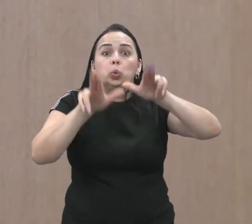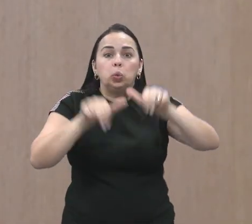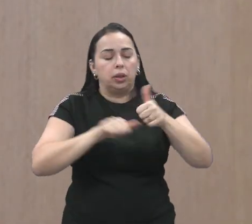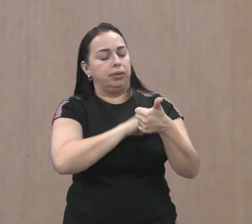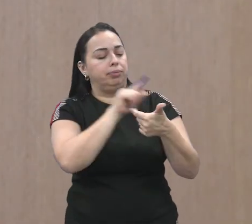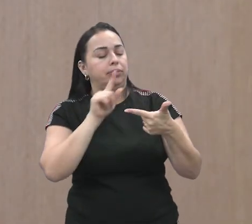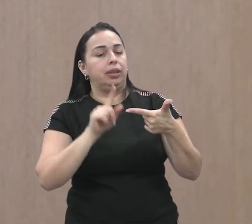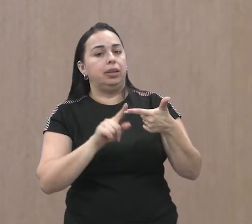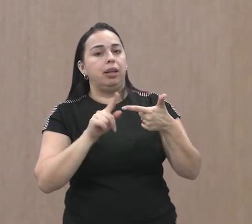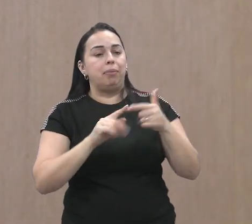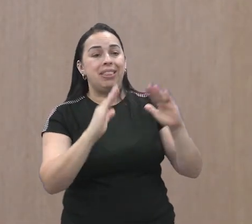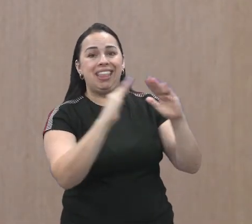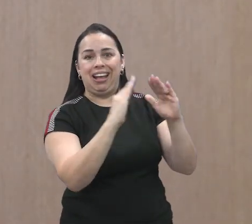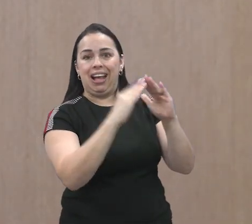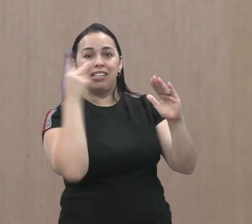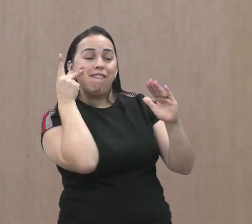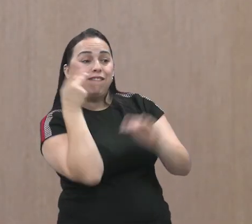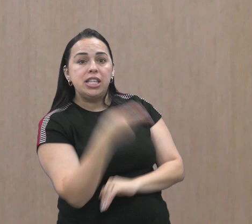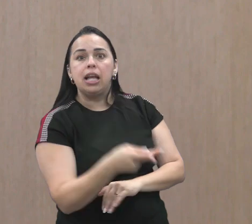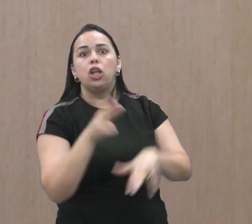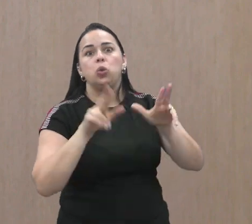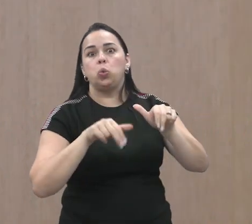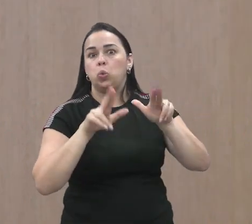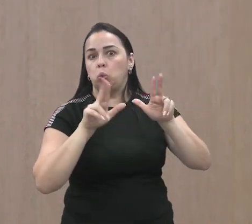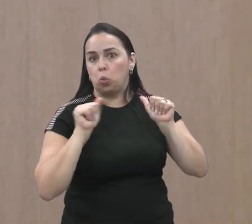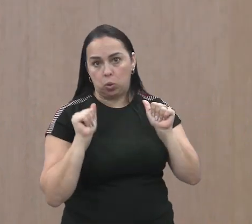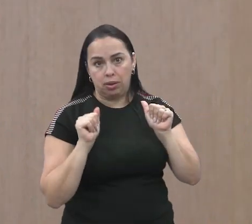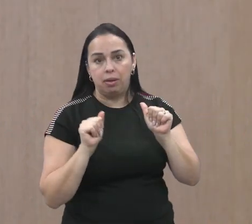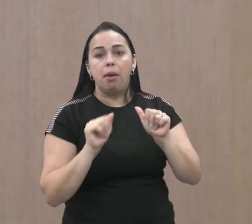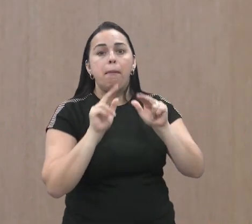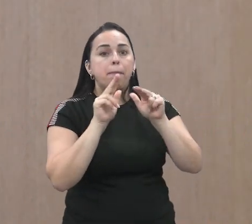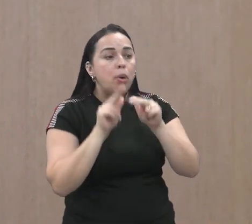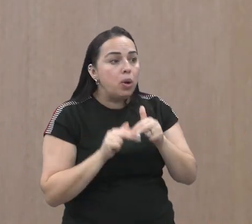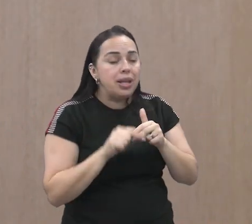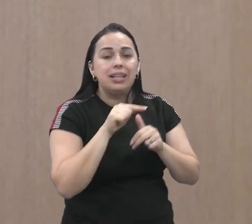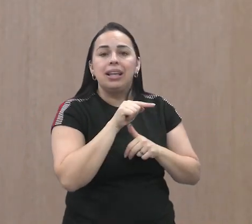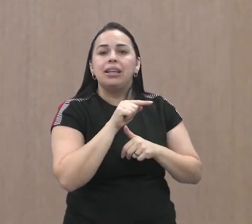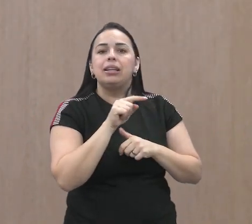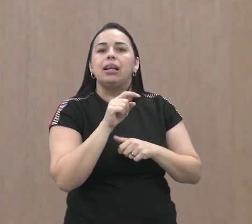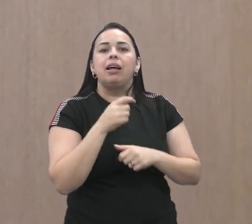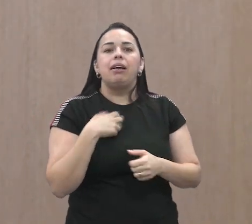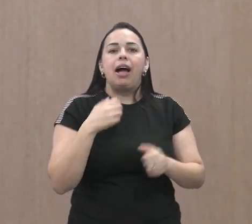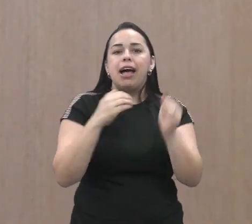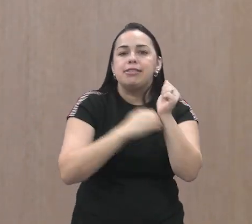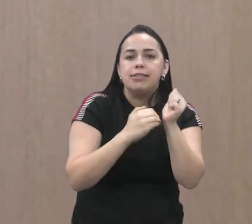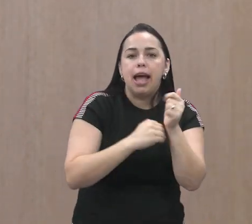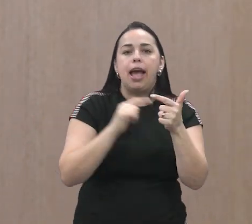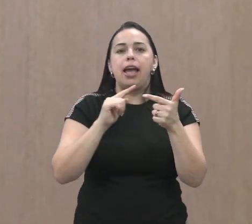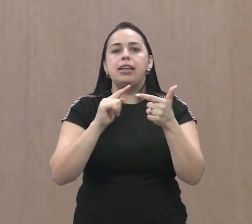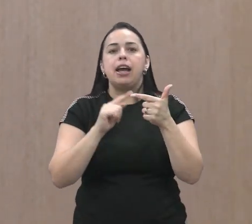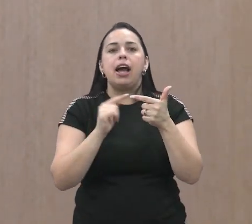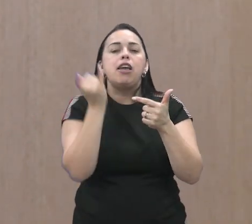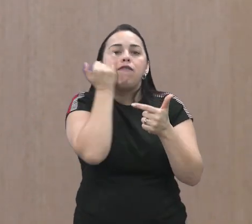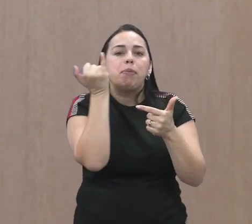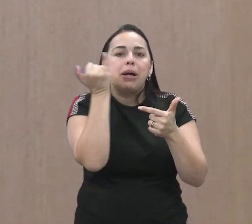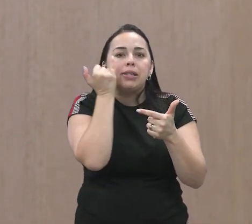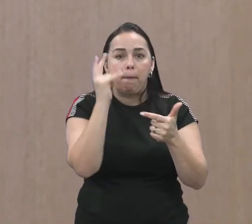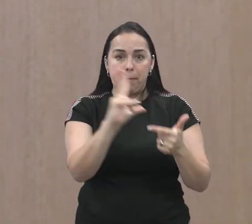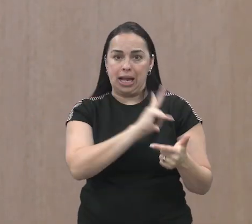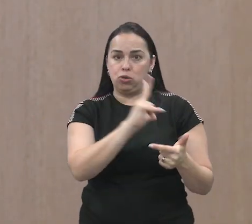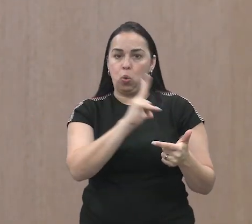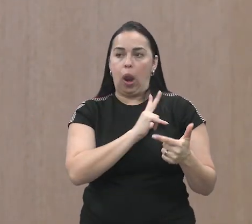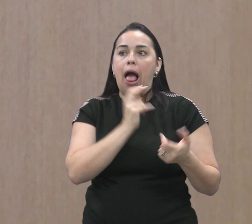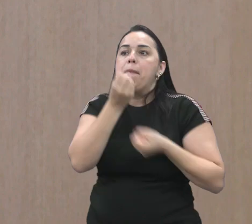segurado. Ele não comparece pessoalmente. Jamais você deve passar para ninguém a sua senha ou os seus